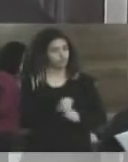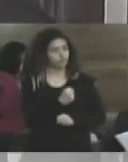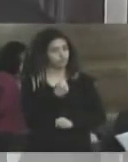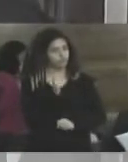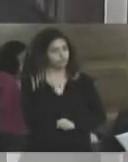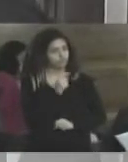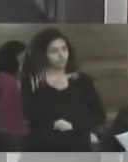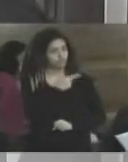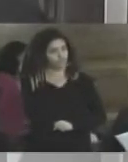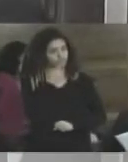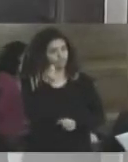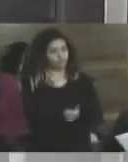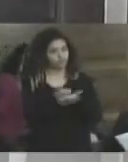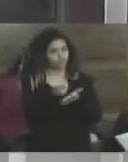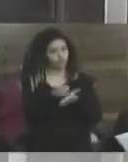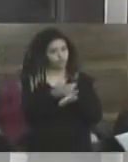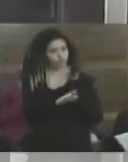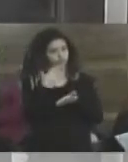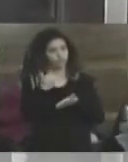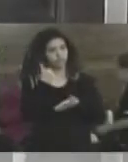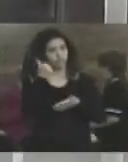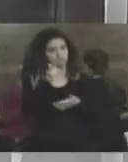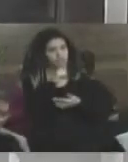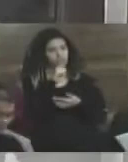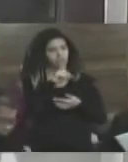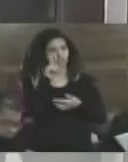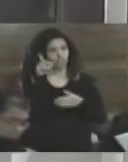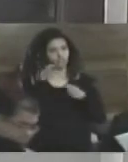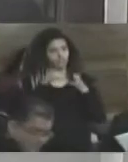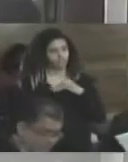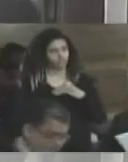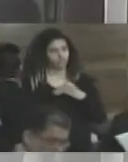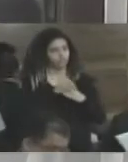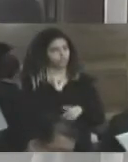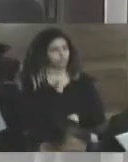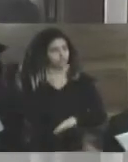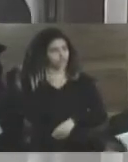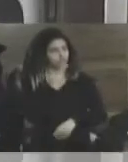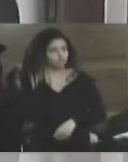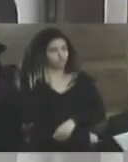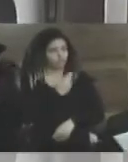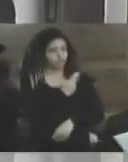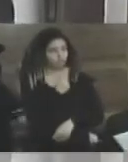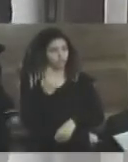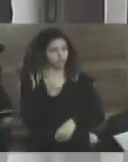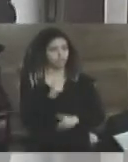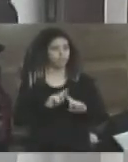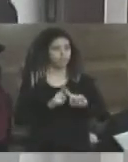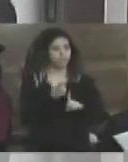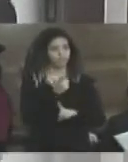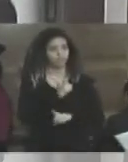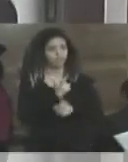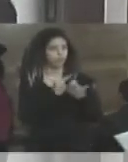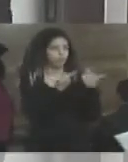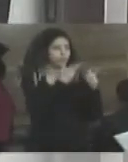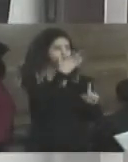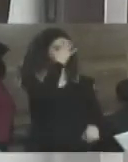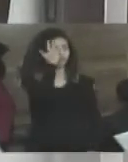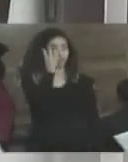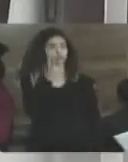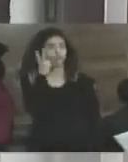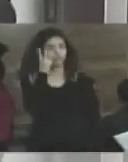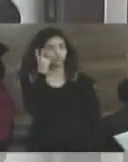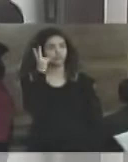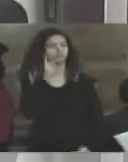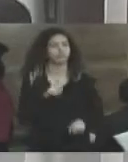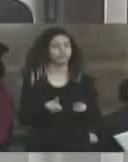cobra a melhoria ali do abastecimento de água do Camurim, Vossa Excelência citou meu nome, mas tem outros vereadores também que brigam, como o vereador Elinho, tem falado